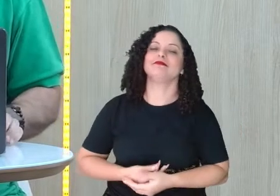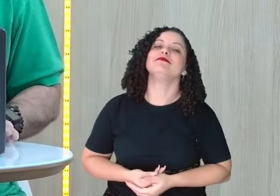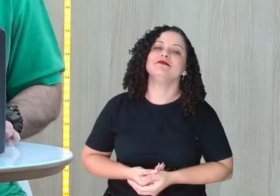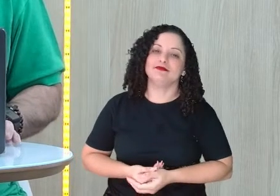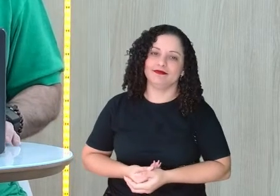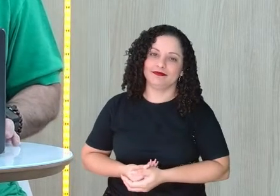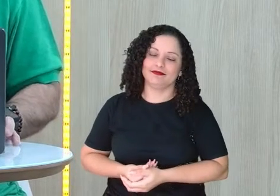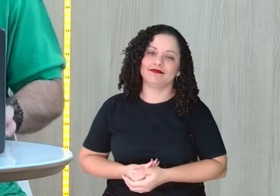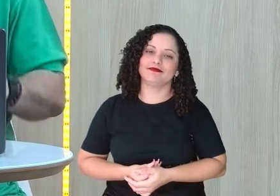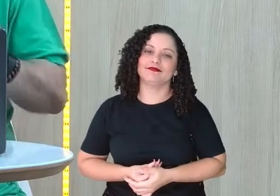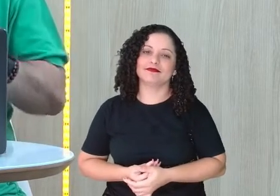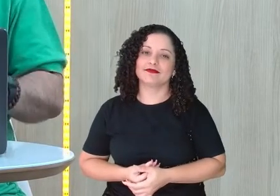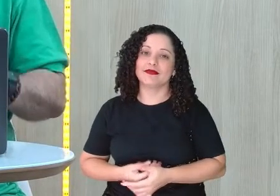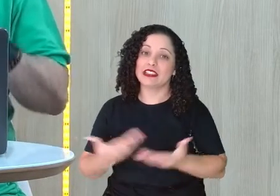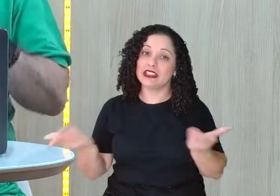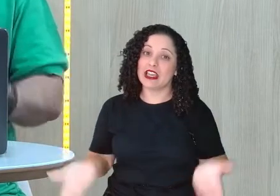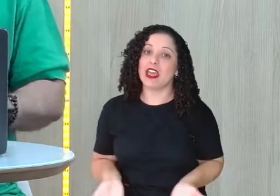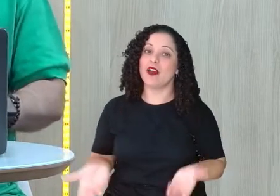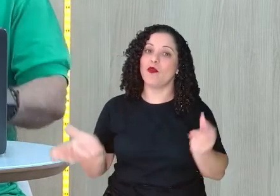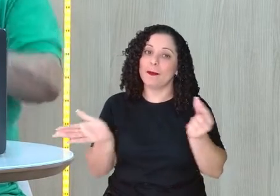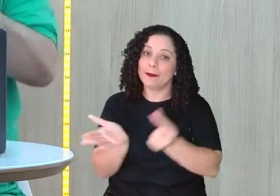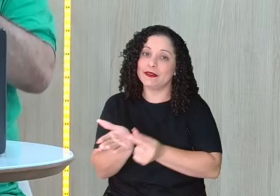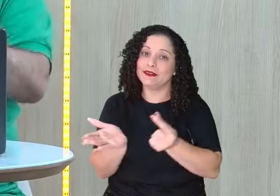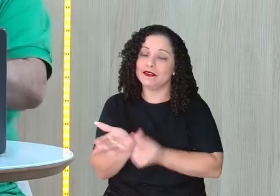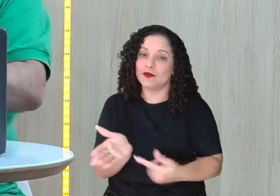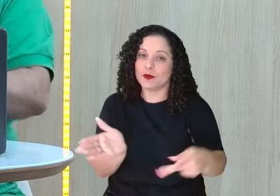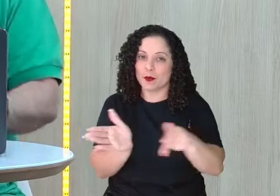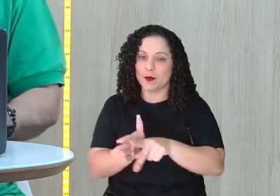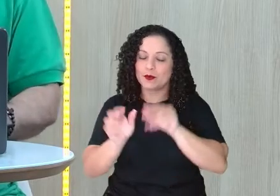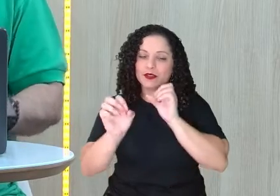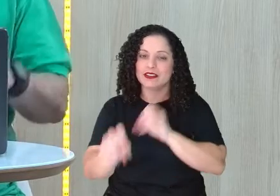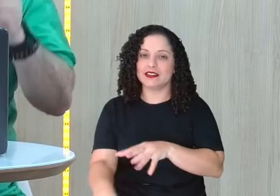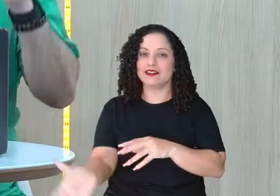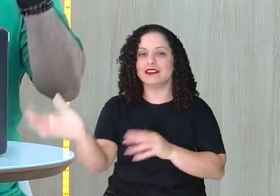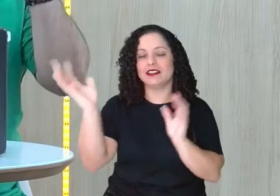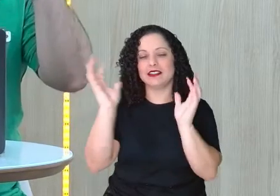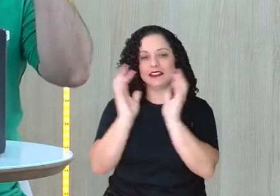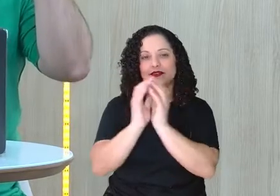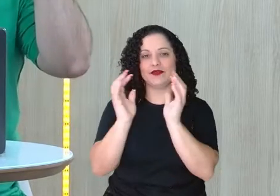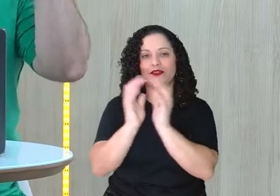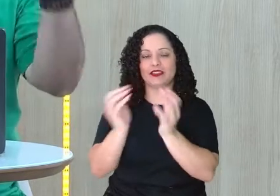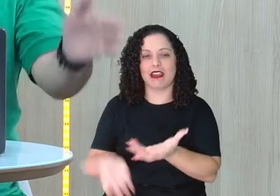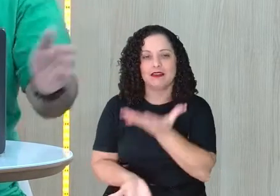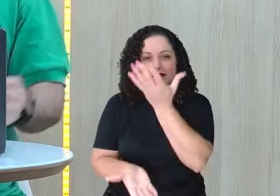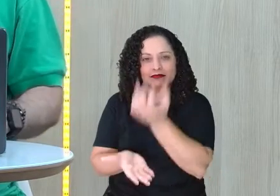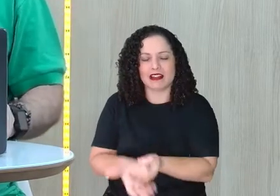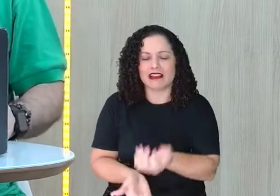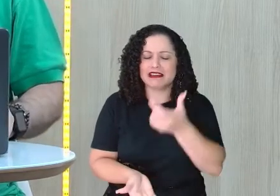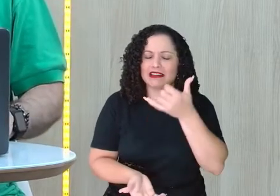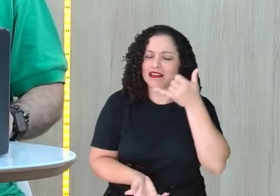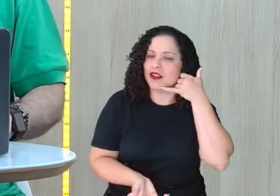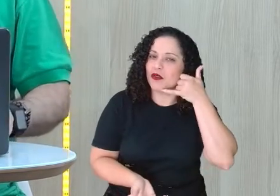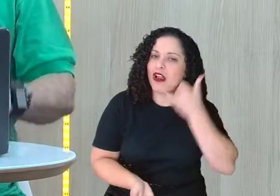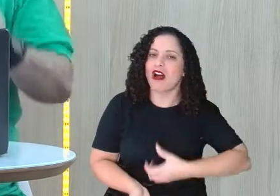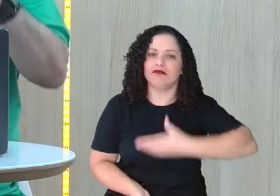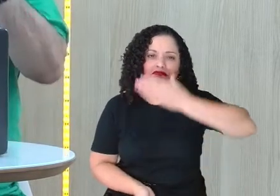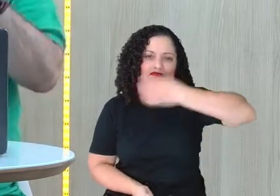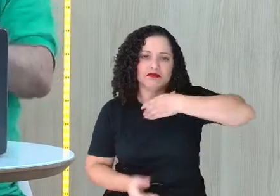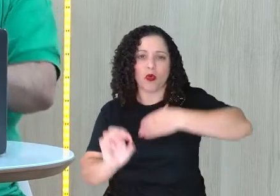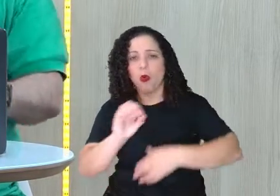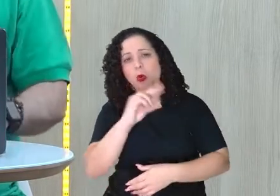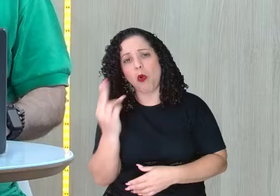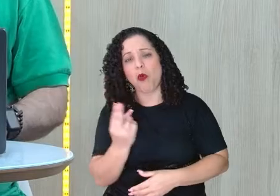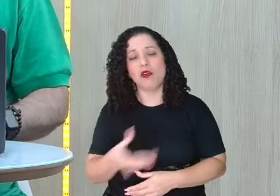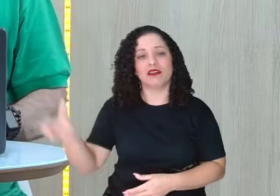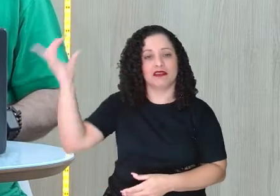o aplicativo do Educa Recife. Faz o download, seja por seu celular iOS, o celular Android,